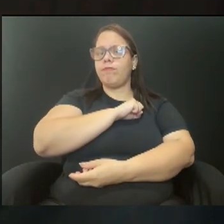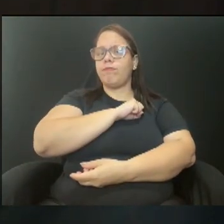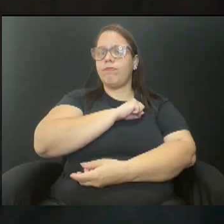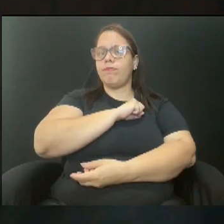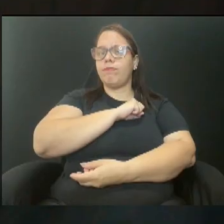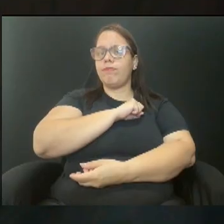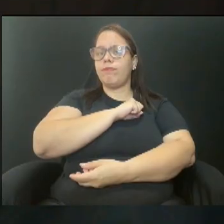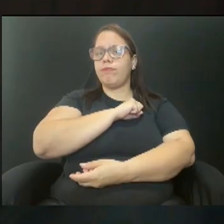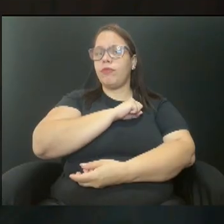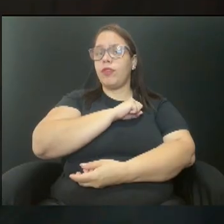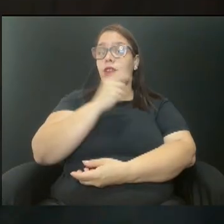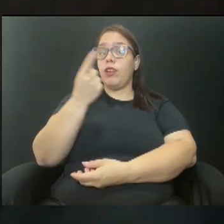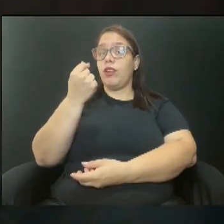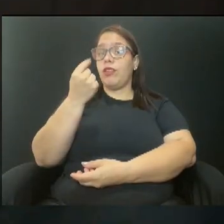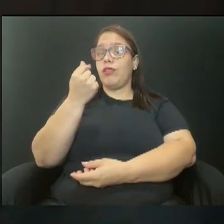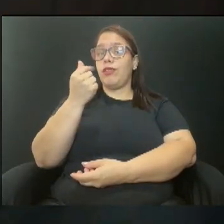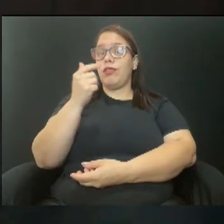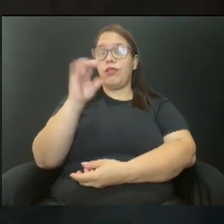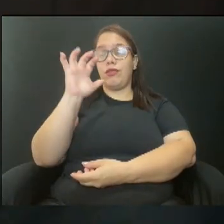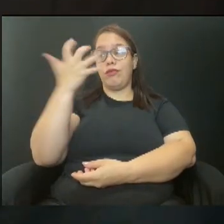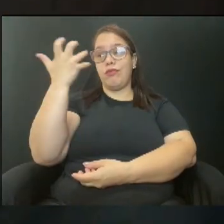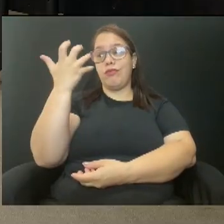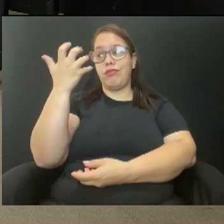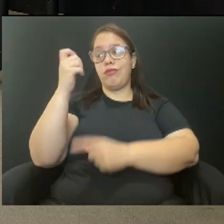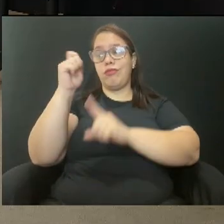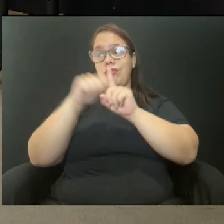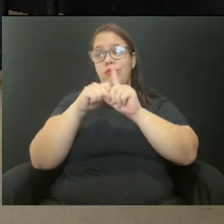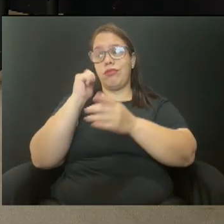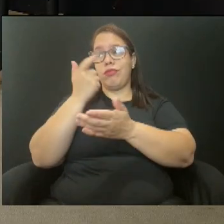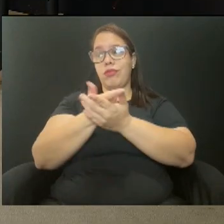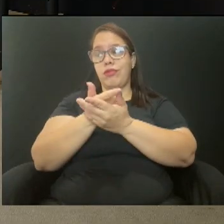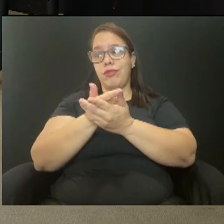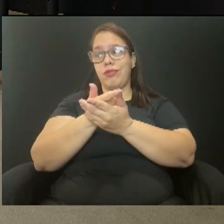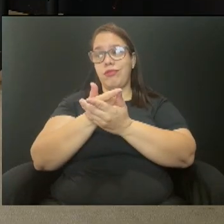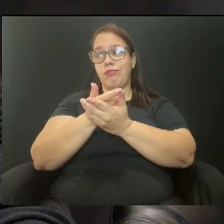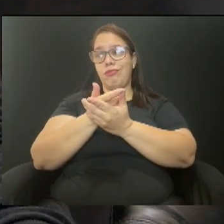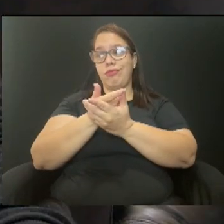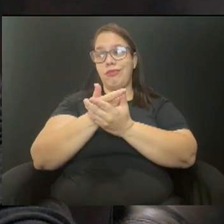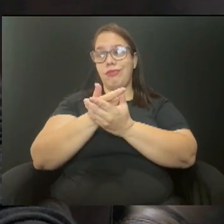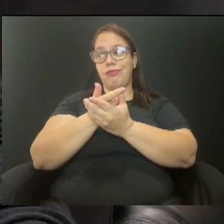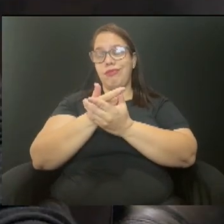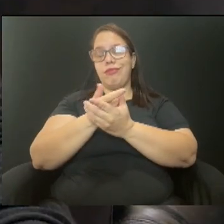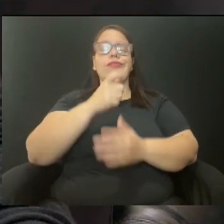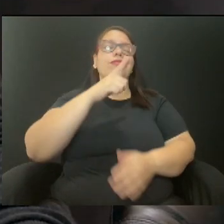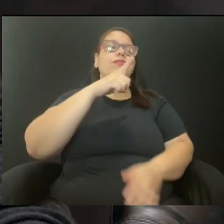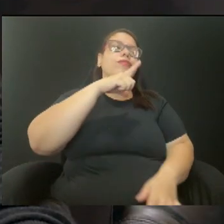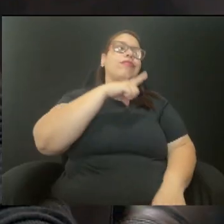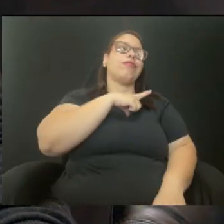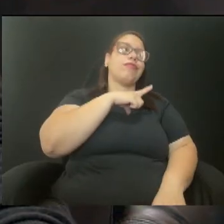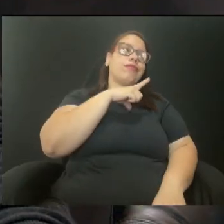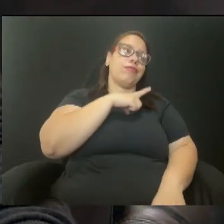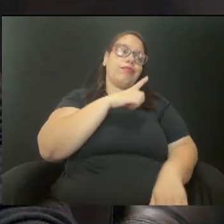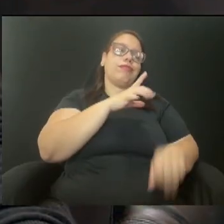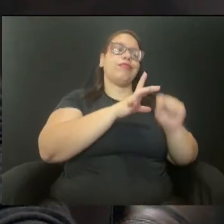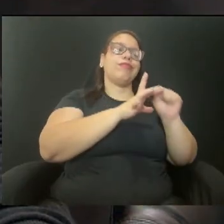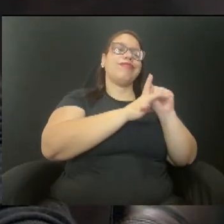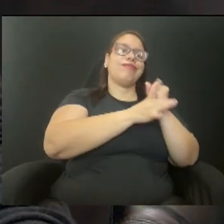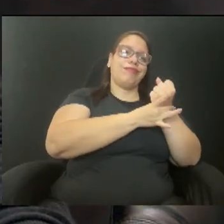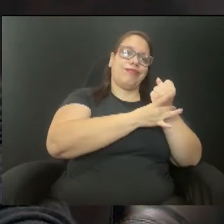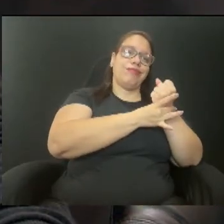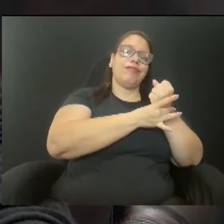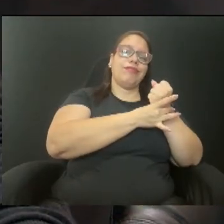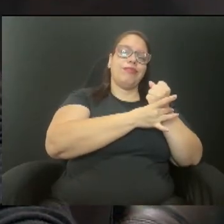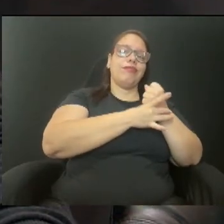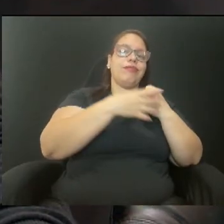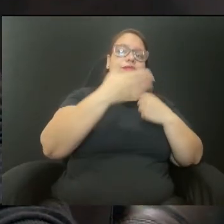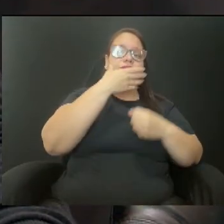não rolar, no final do mês tem quem pague as contas dele? Tem muito disso, tem essa segurança, né. E aí o pai tem que ir colocando: "Olha,